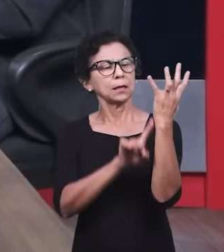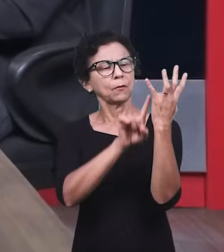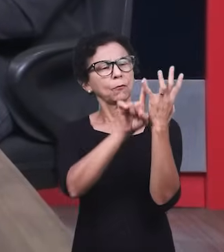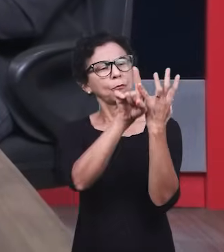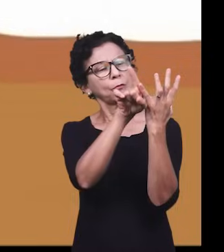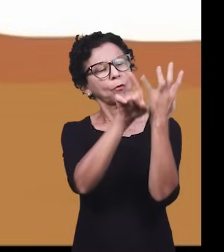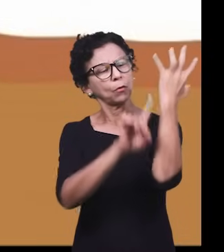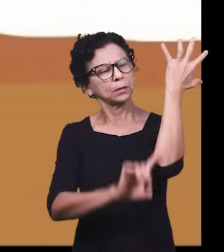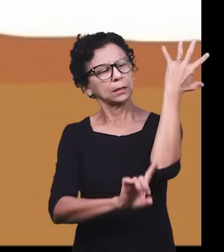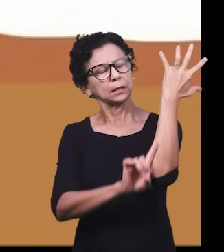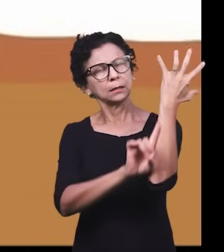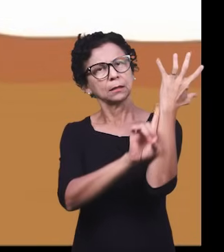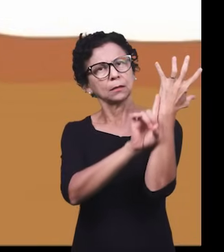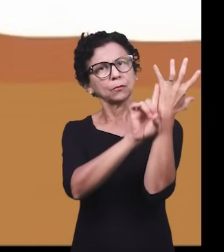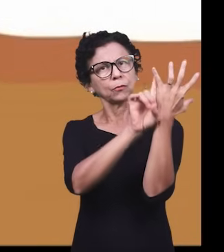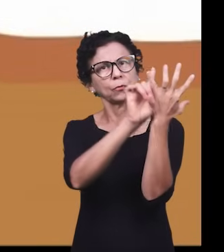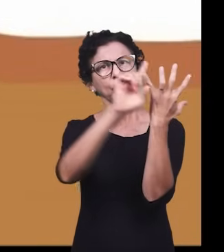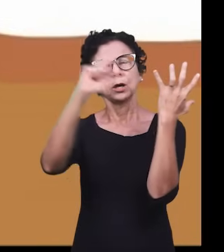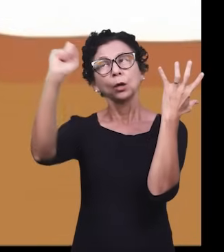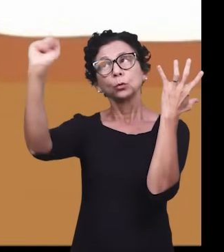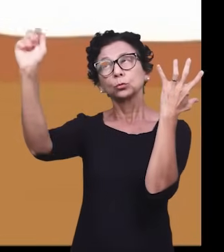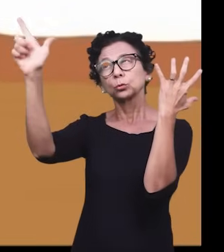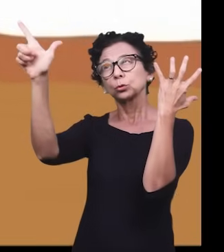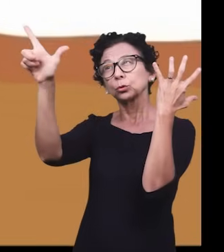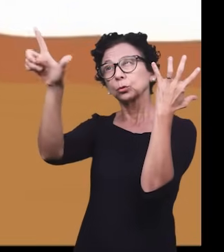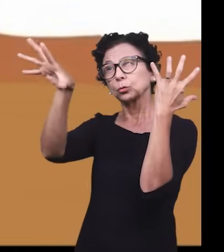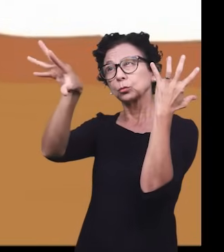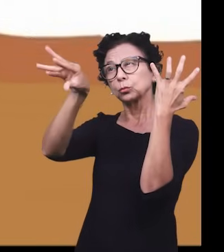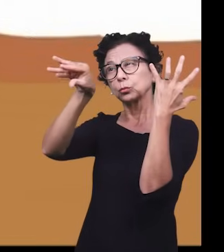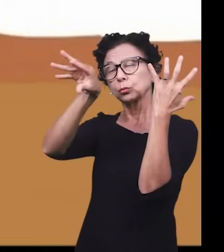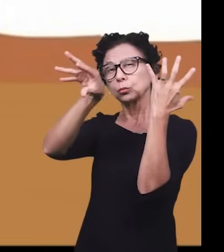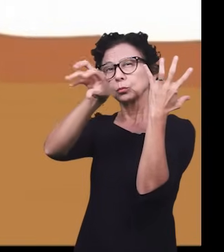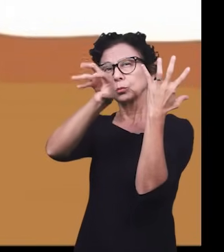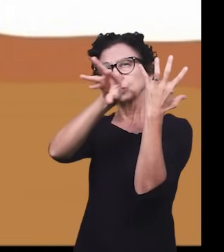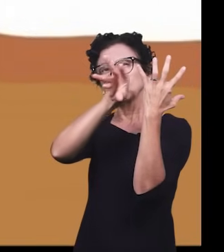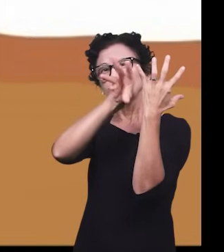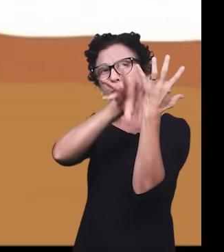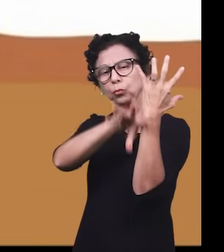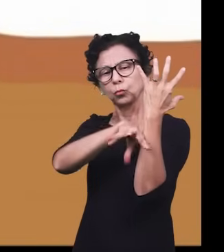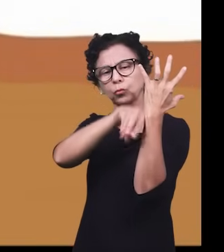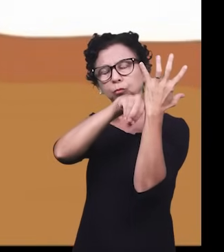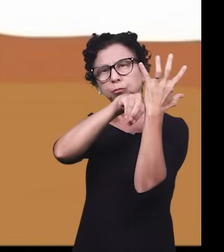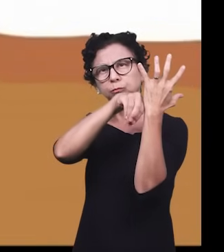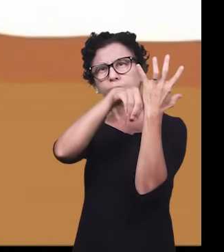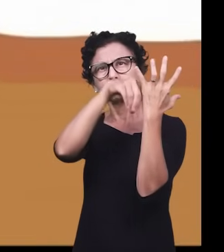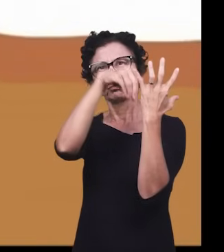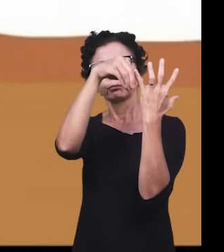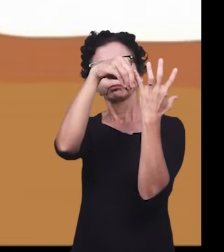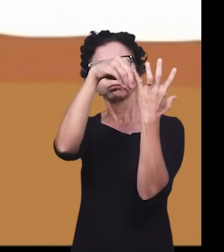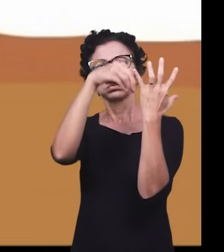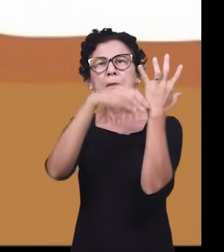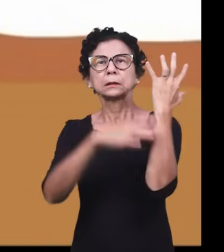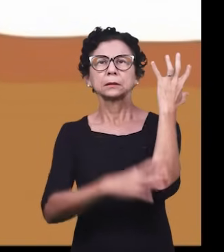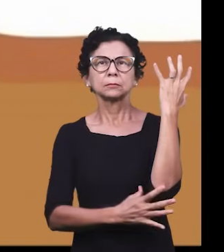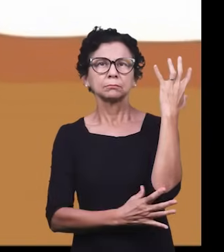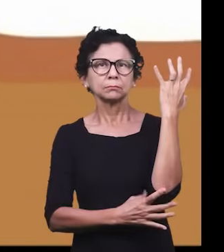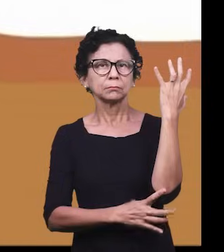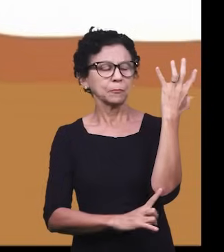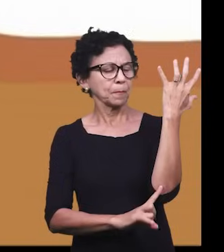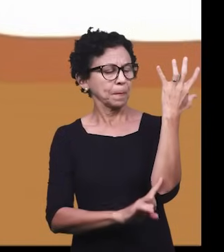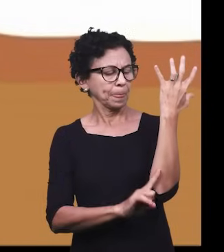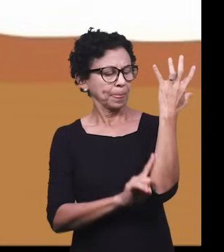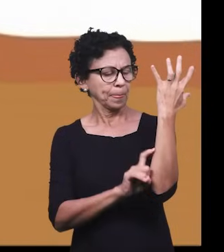sim o processo de fotossntese né Ou seja a captação da Luz eh vai acontecer também ali as trocas